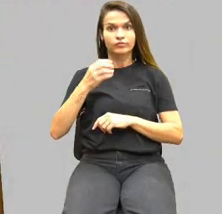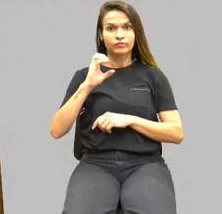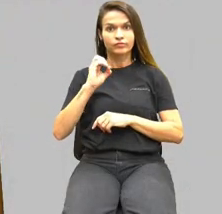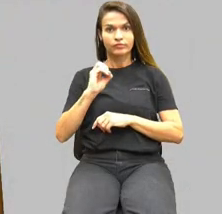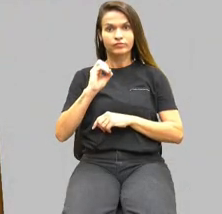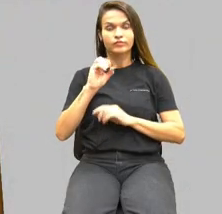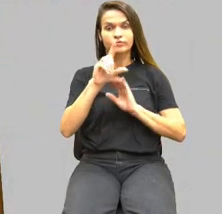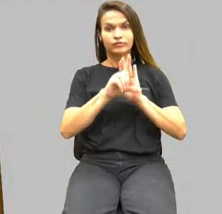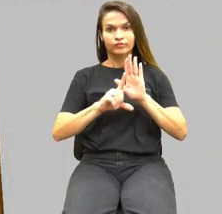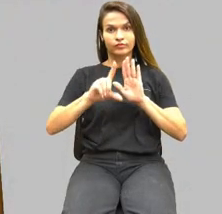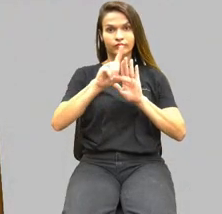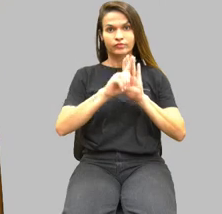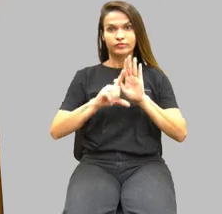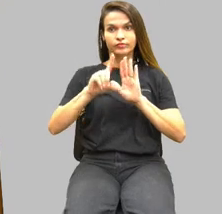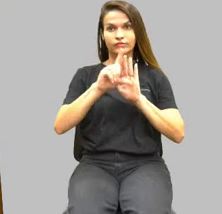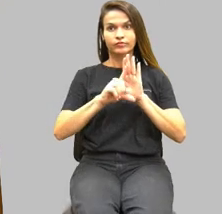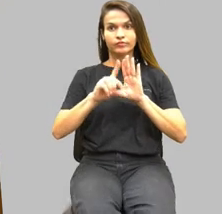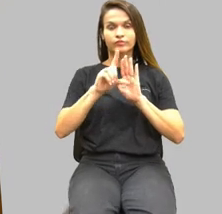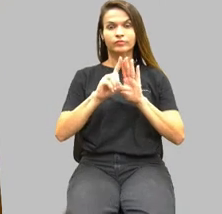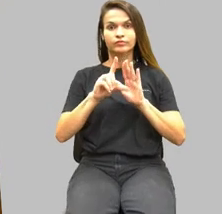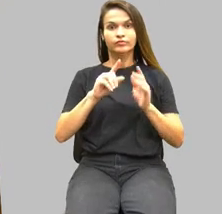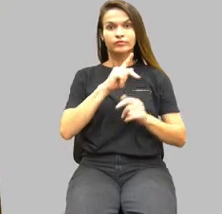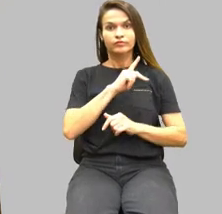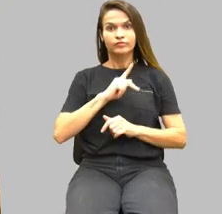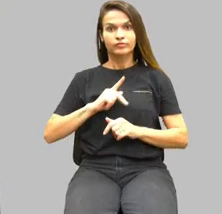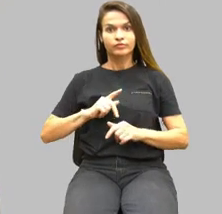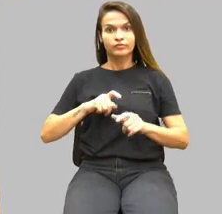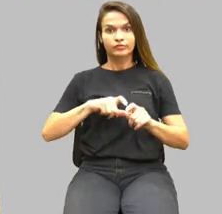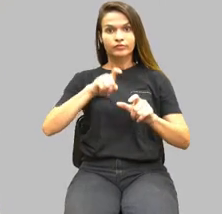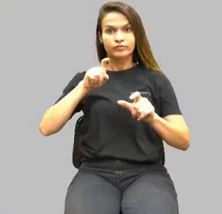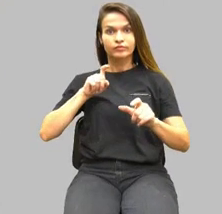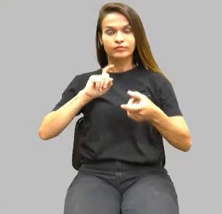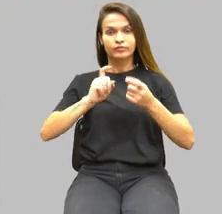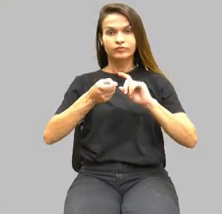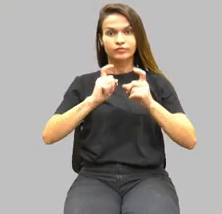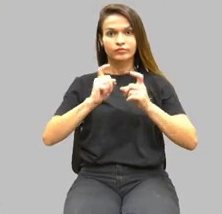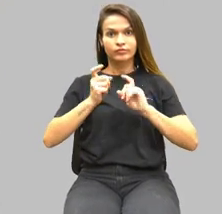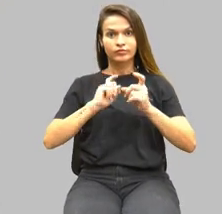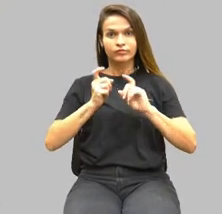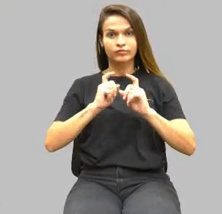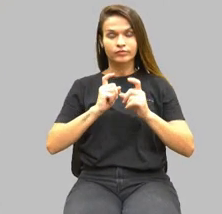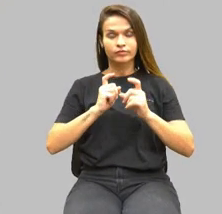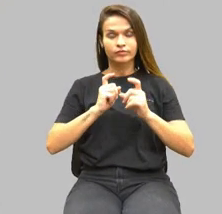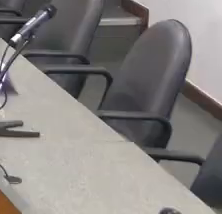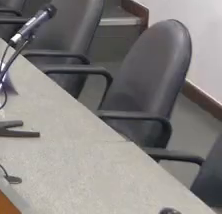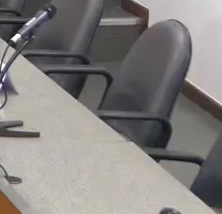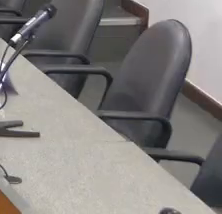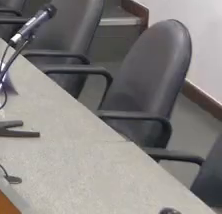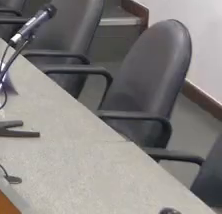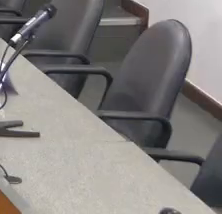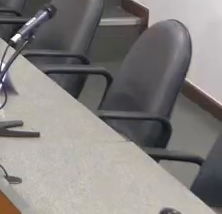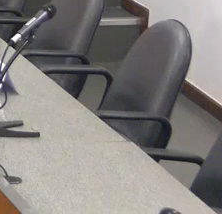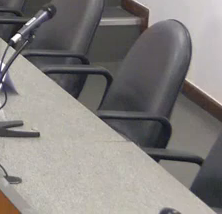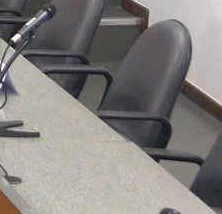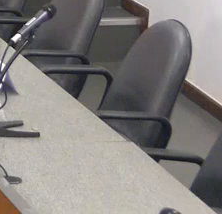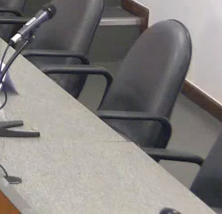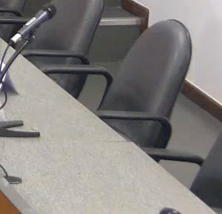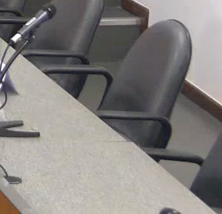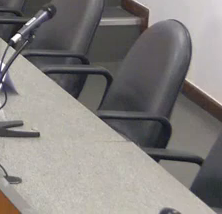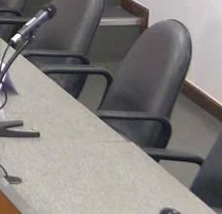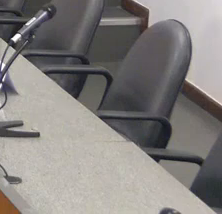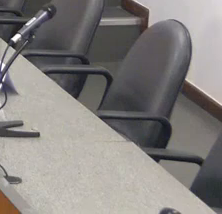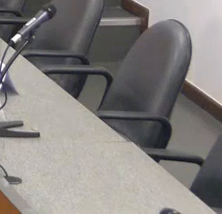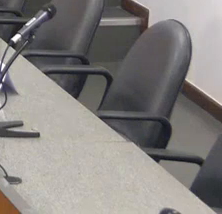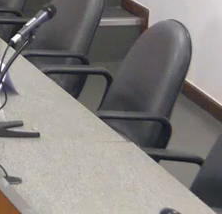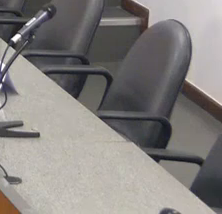legislatura a presidência suspende a reunião por alguns minutos a presidência solicita que